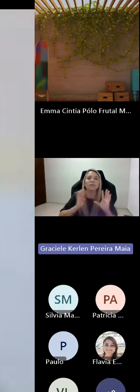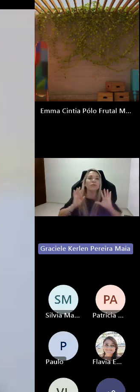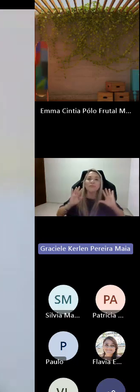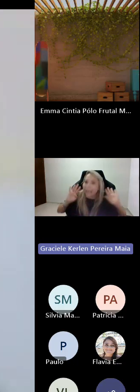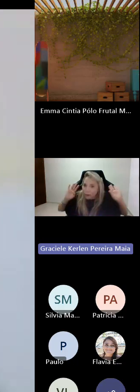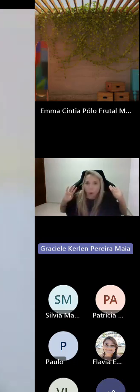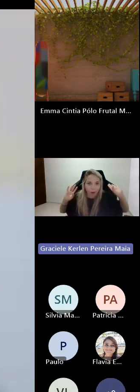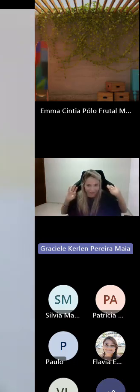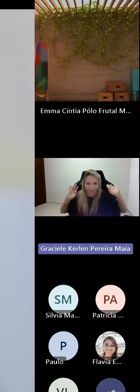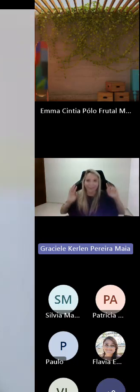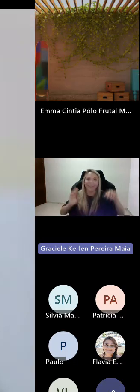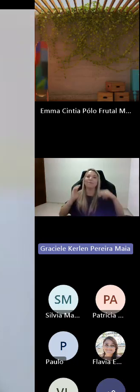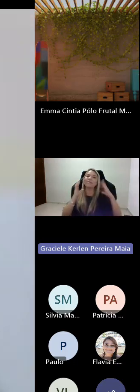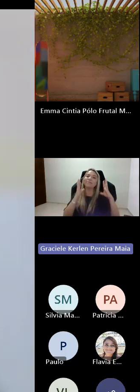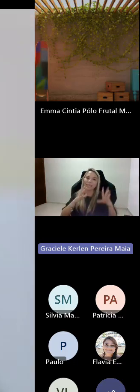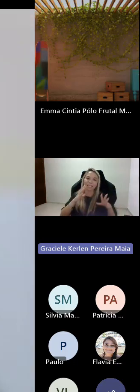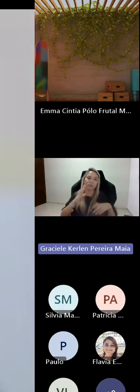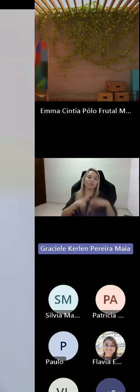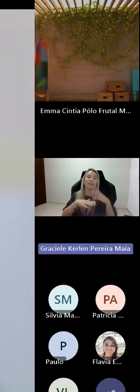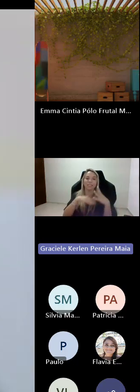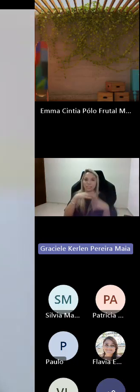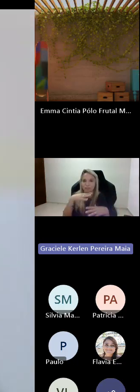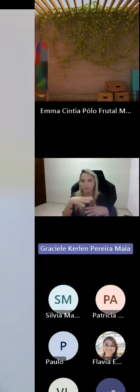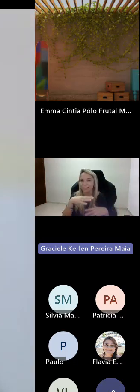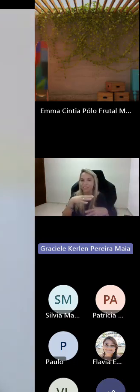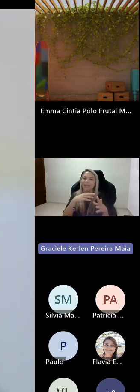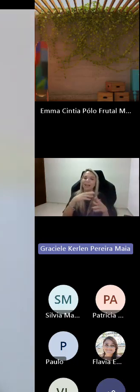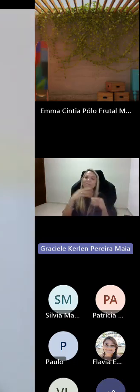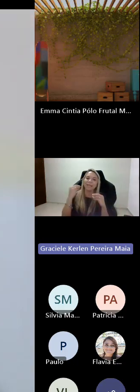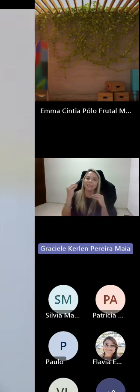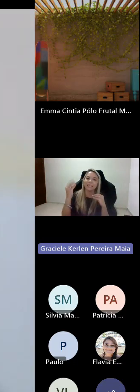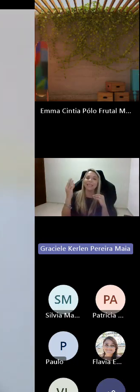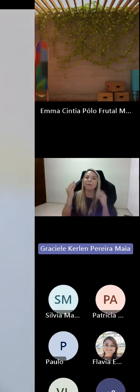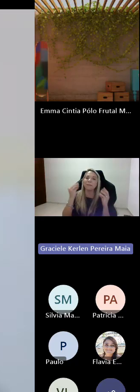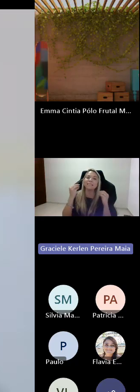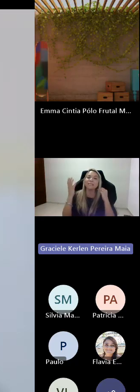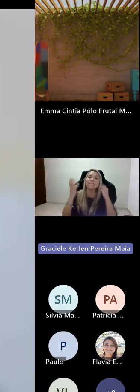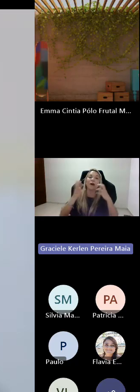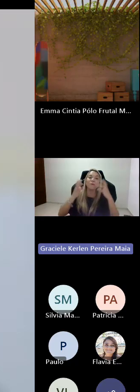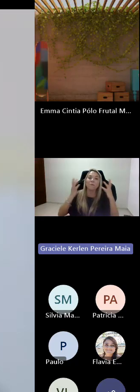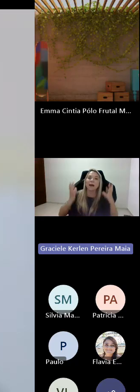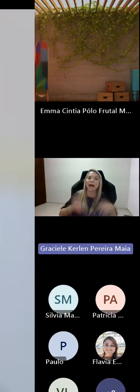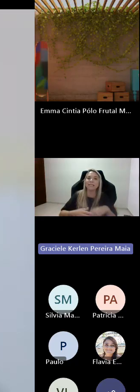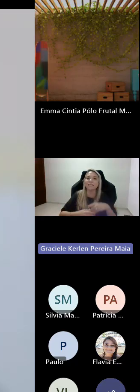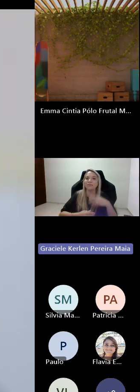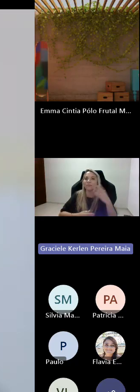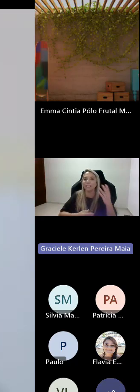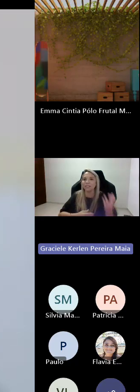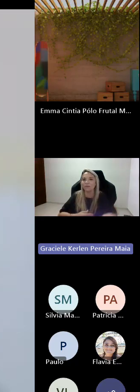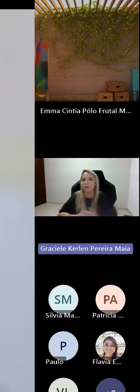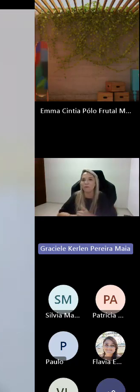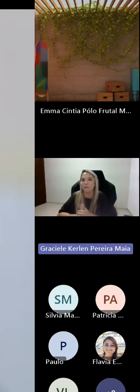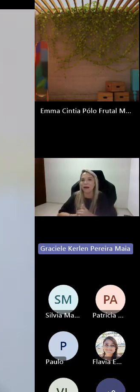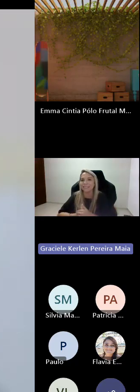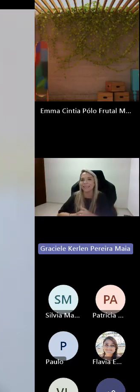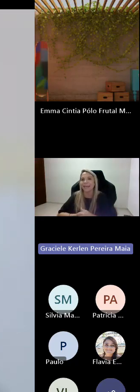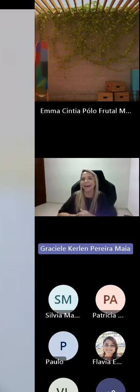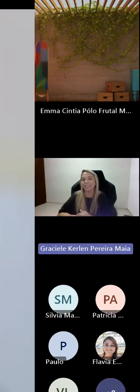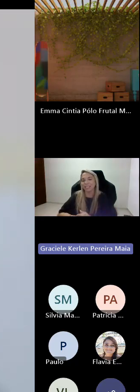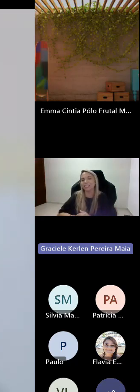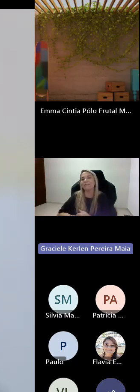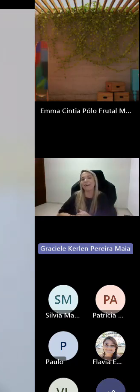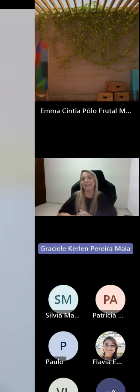tem muita dúvida agora. Mas eu sei que tudo que a gente estuda, a gente acaba, né, pensando em algo mais, estudando algo